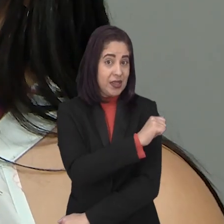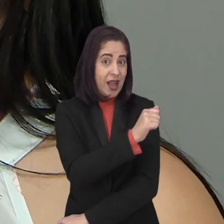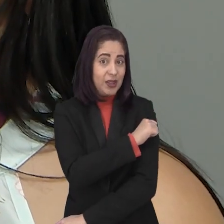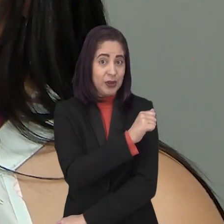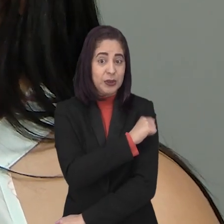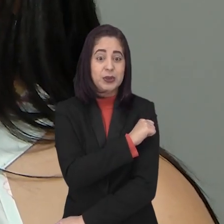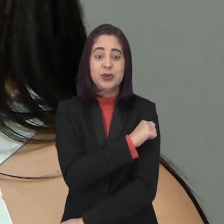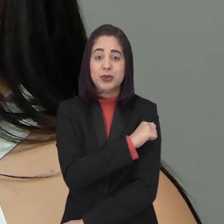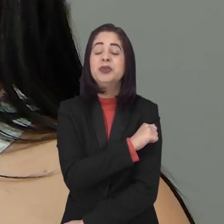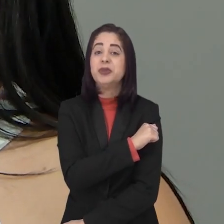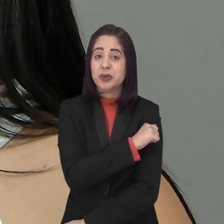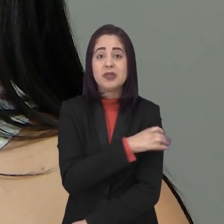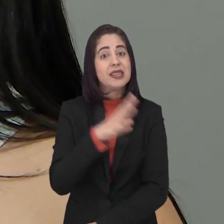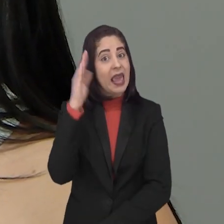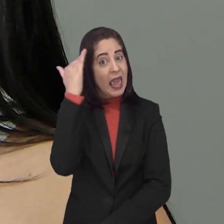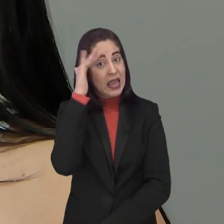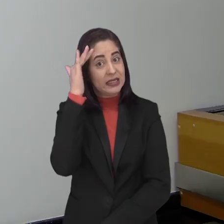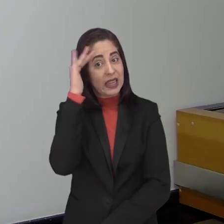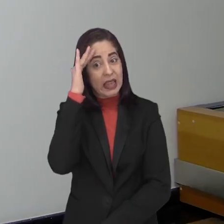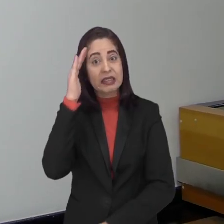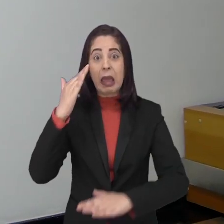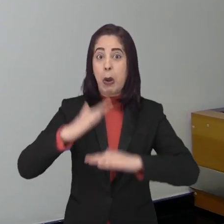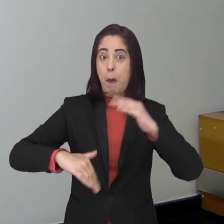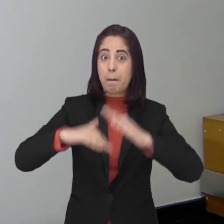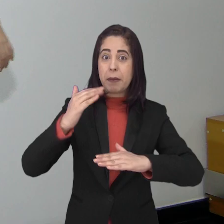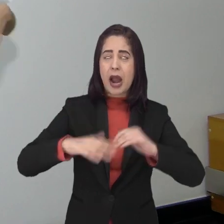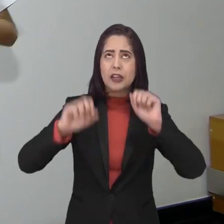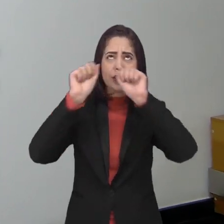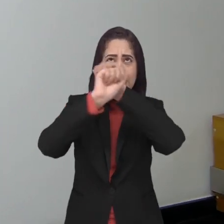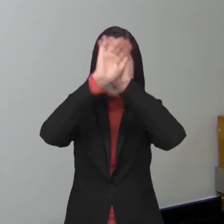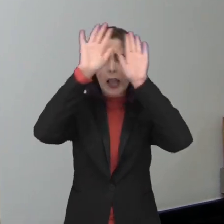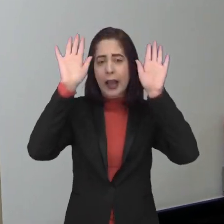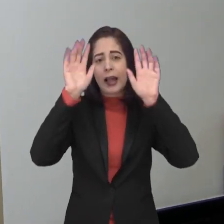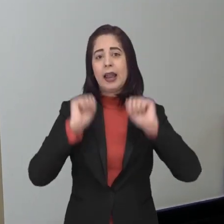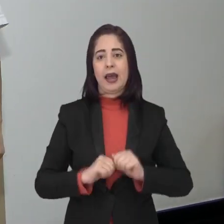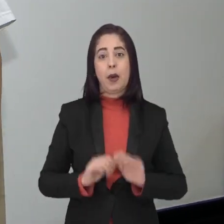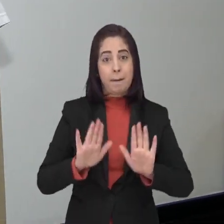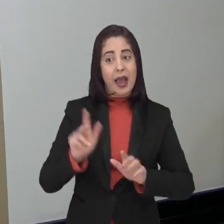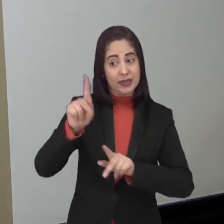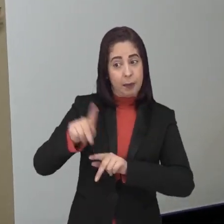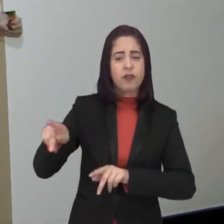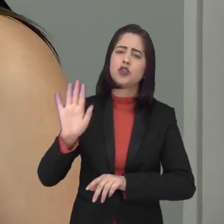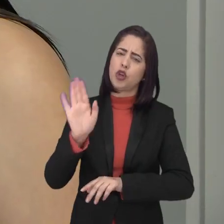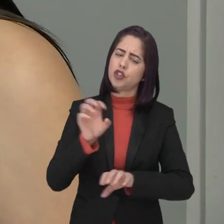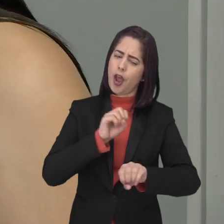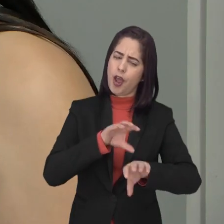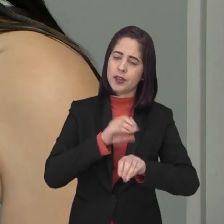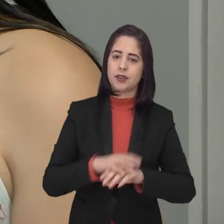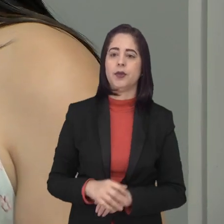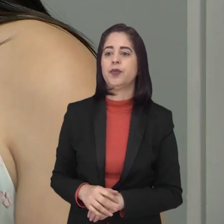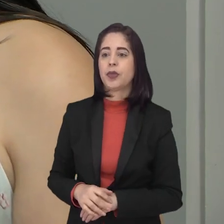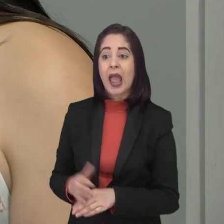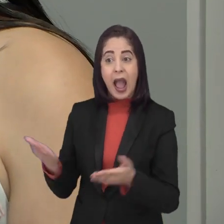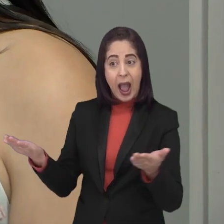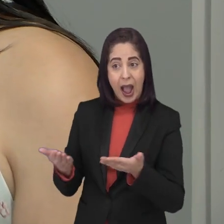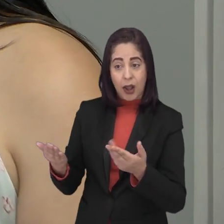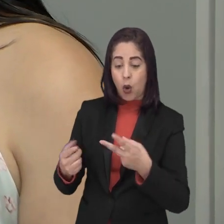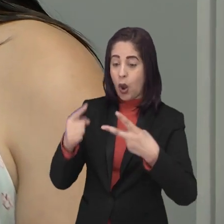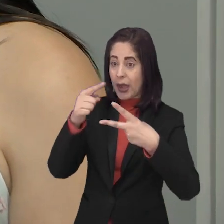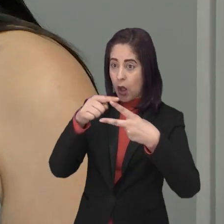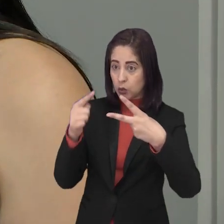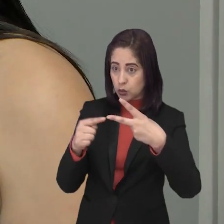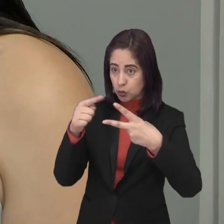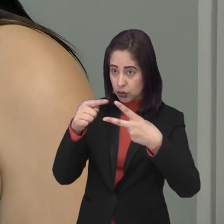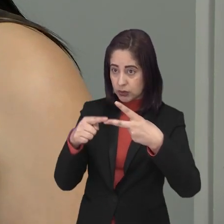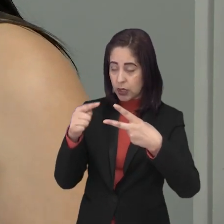os alunos da professora Giuliane puderam entender na prática o que ela já havia passado em sala de aula. A gente está estudando agora no